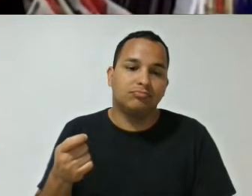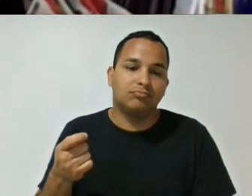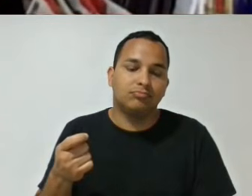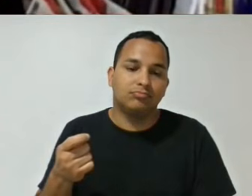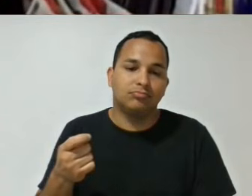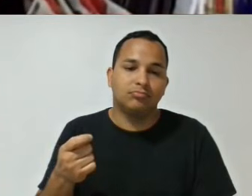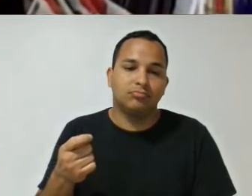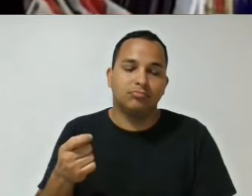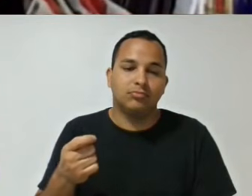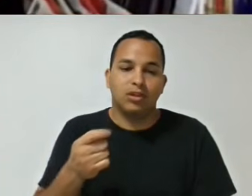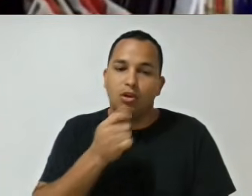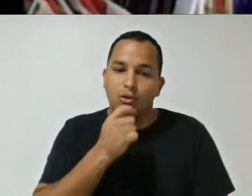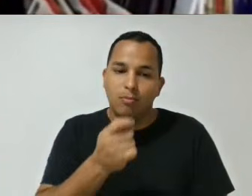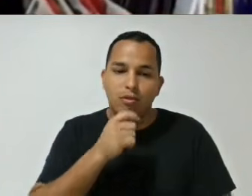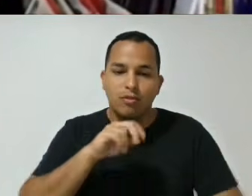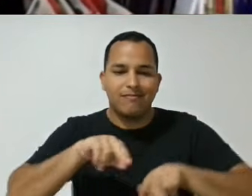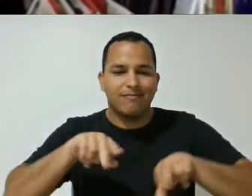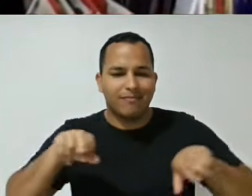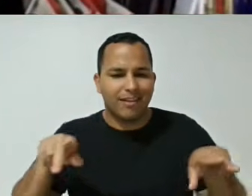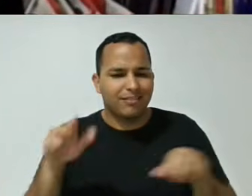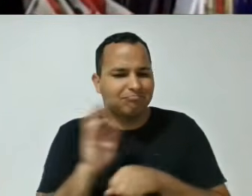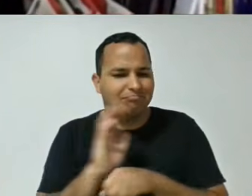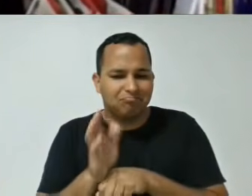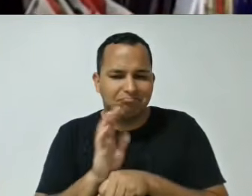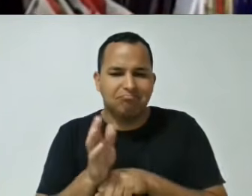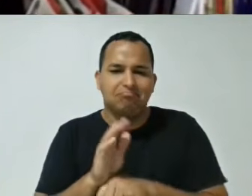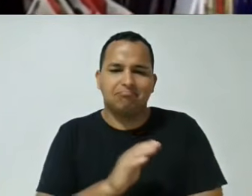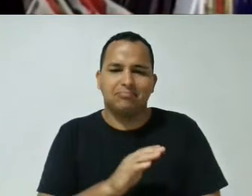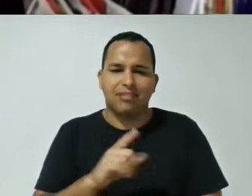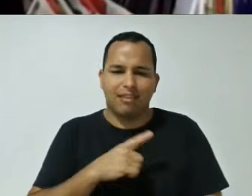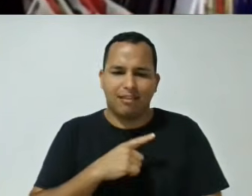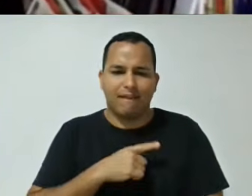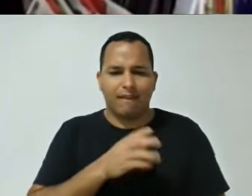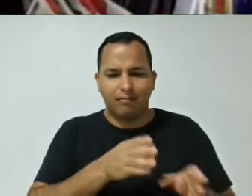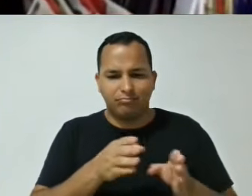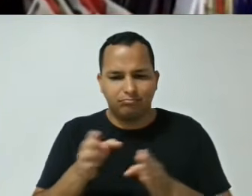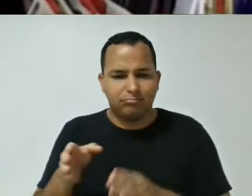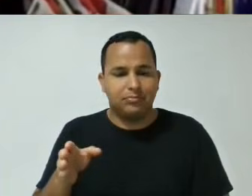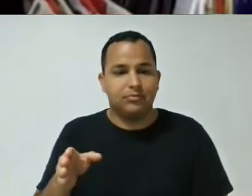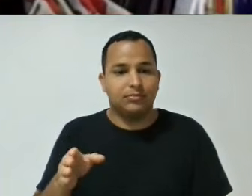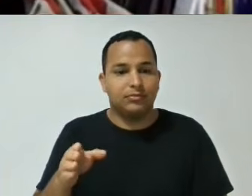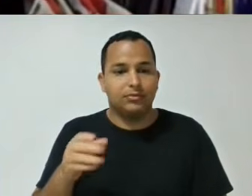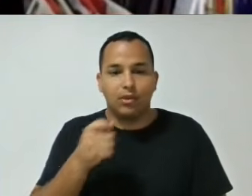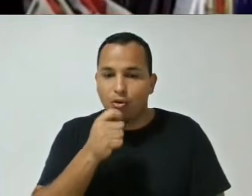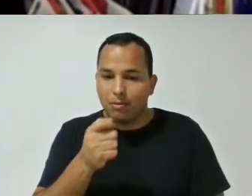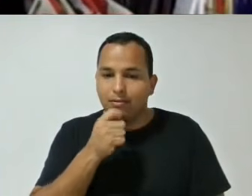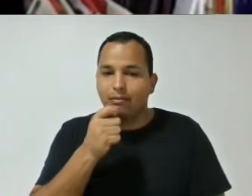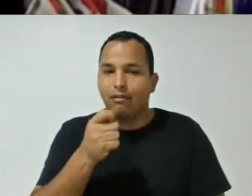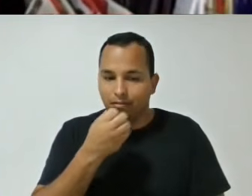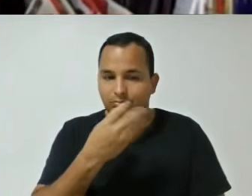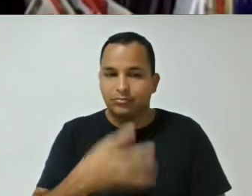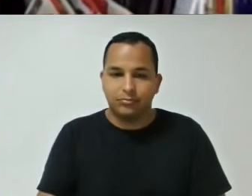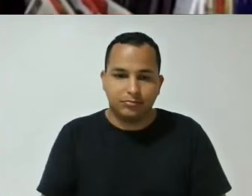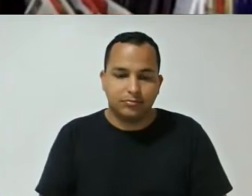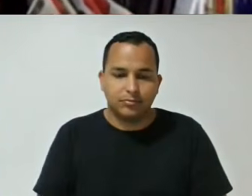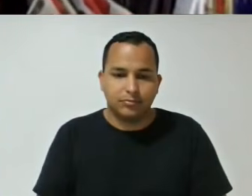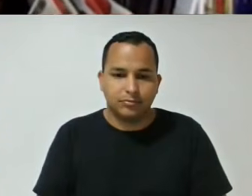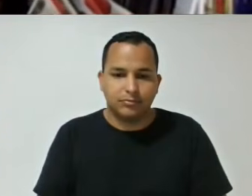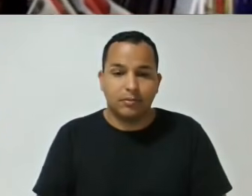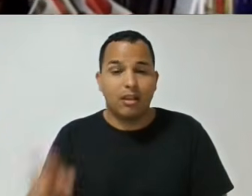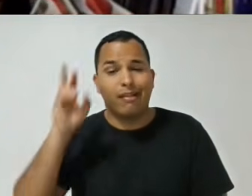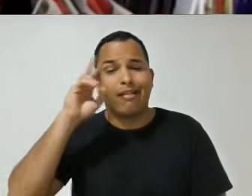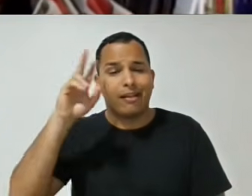Ele comentou vários vídeos, teve várias sessões de vídeo que ele fez com os comentários, sabe? Eu lembro, o